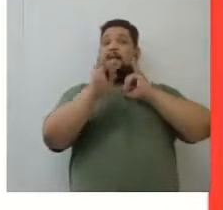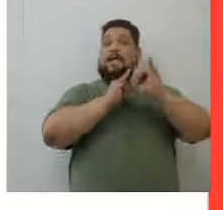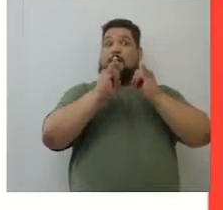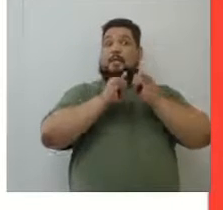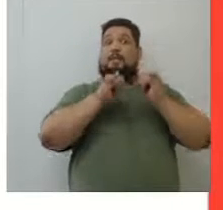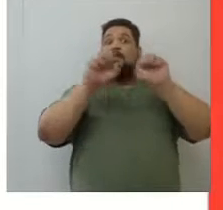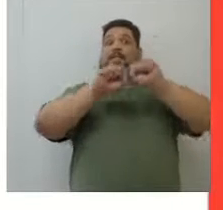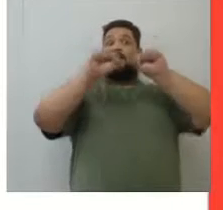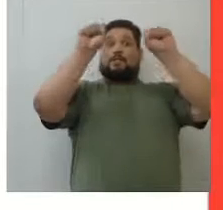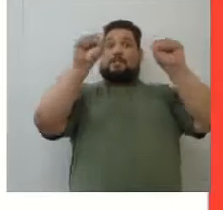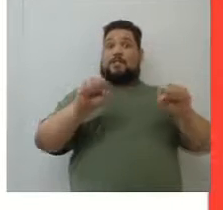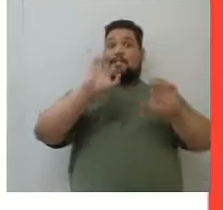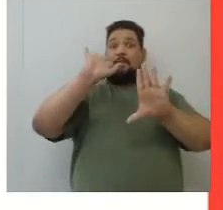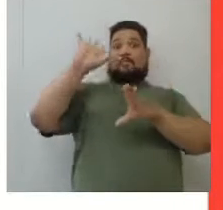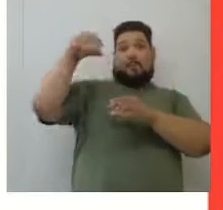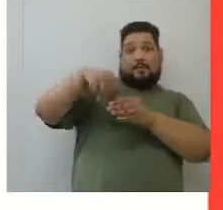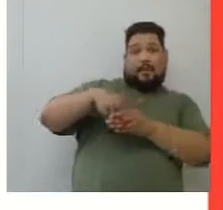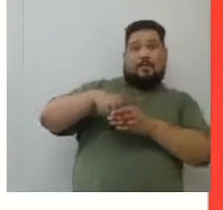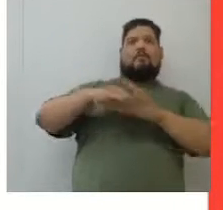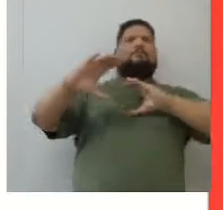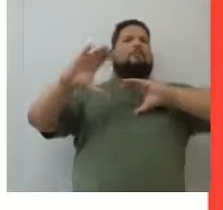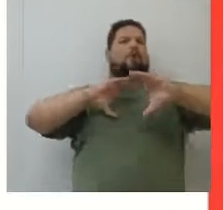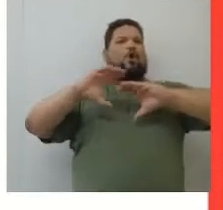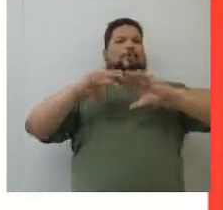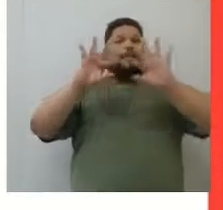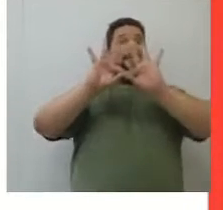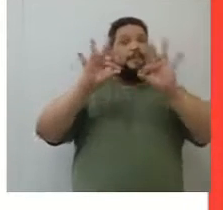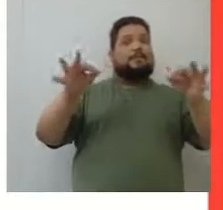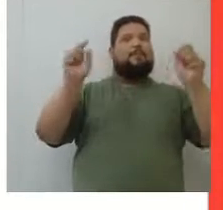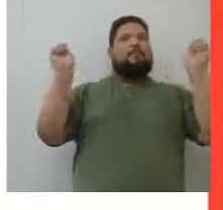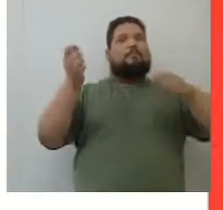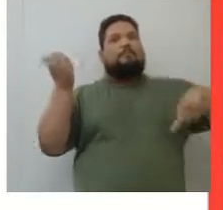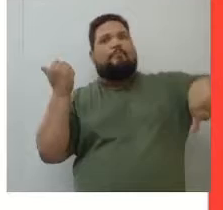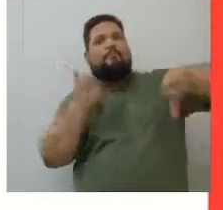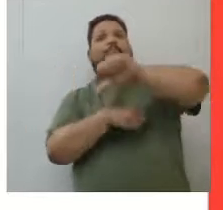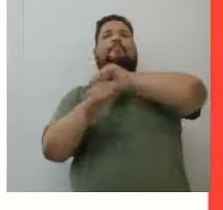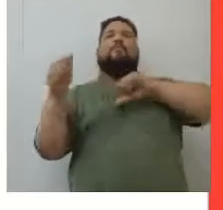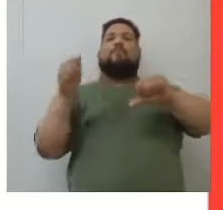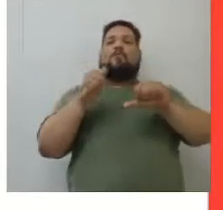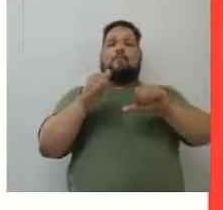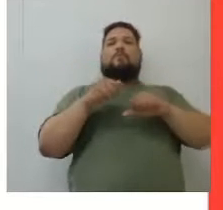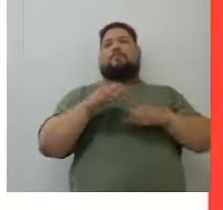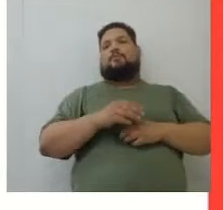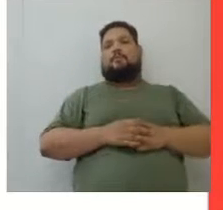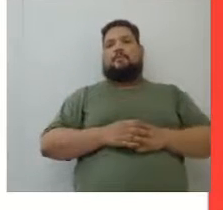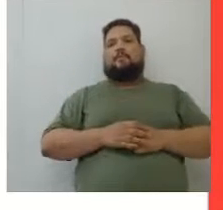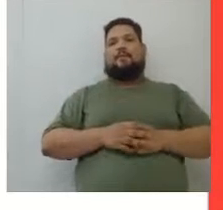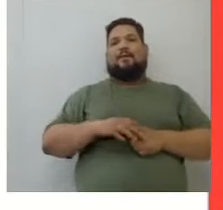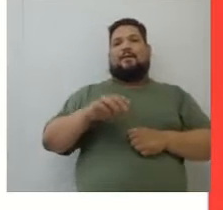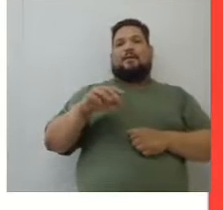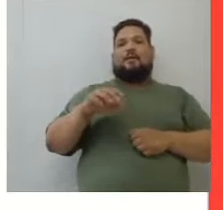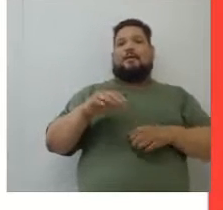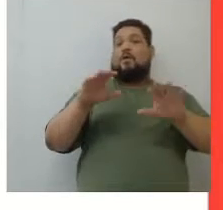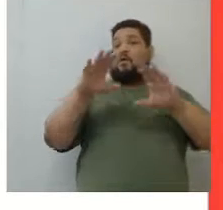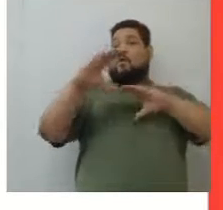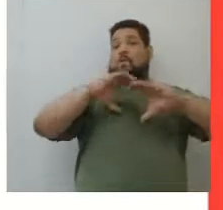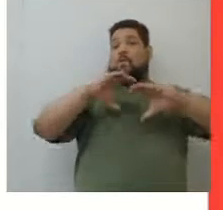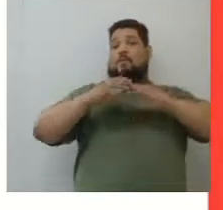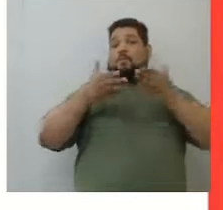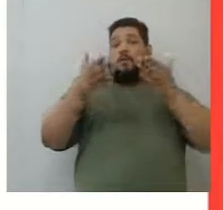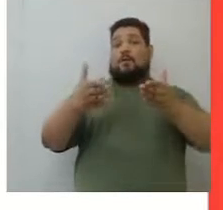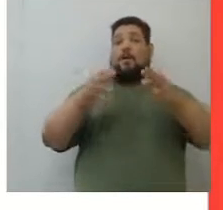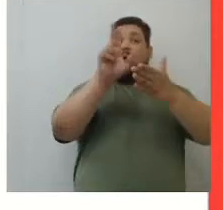um sistema de comunicação simples, tá? Entre estados, de um sistema de comunicação